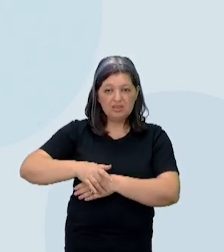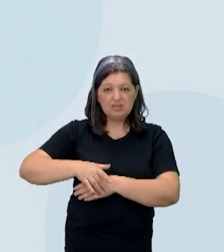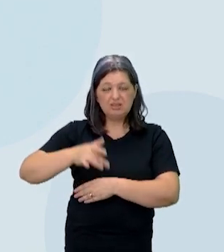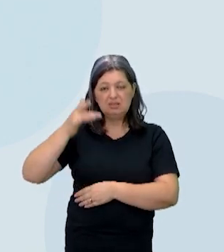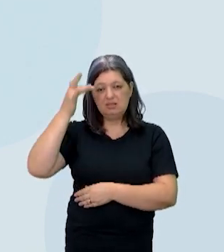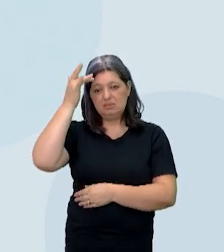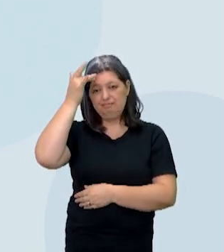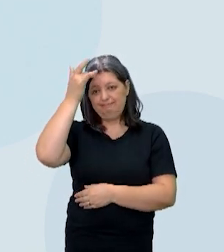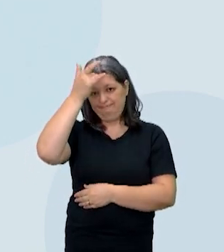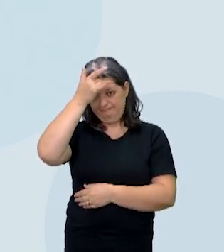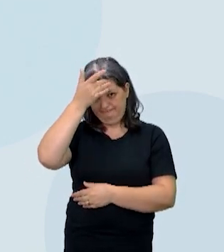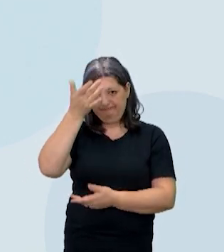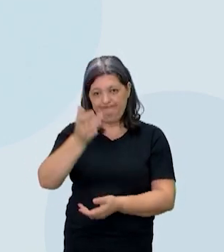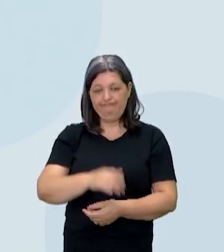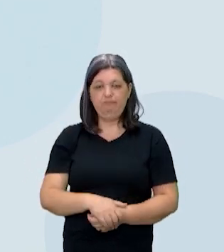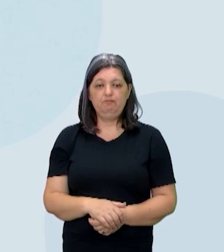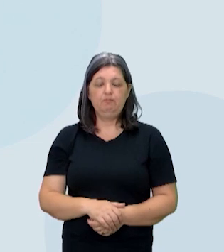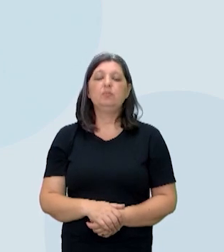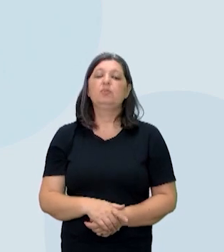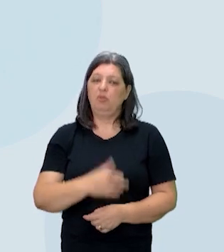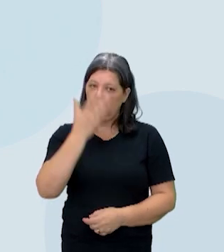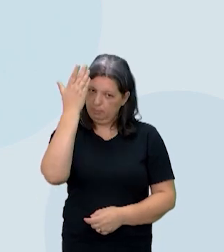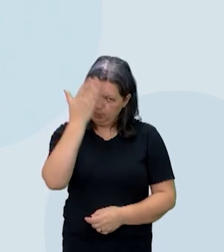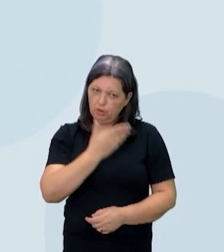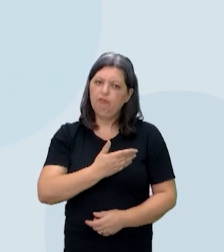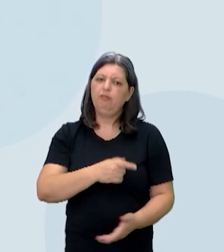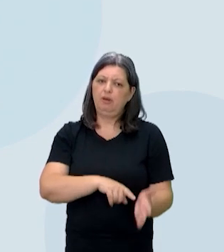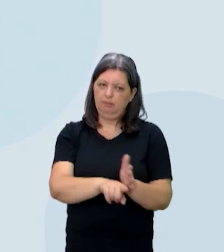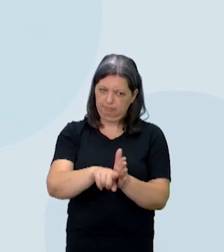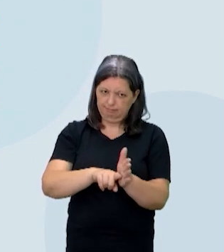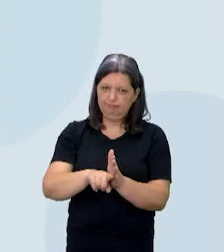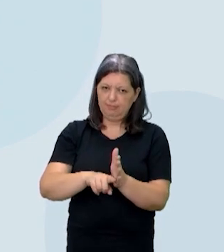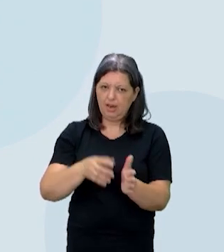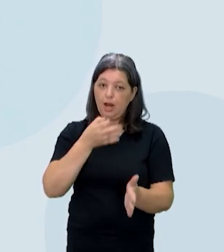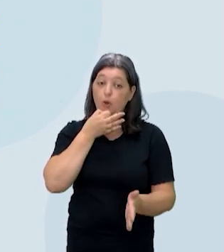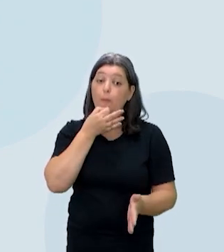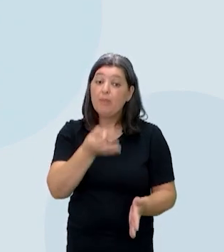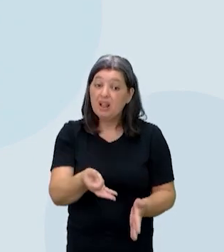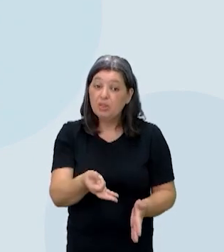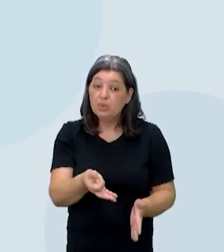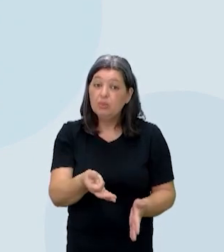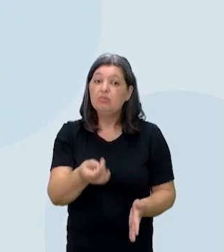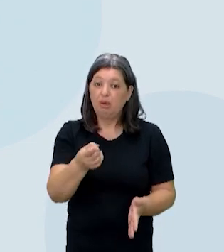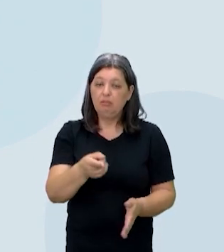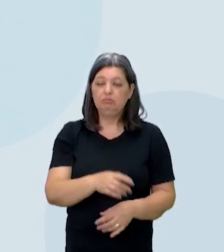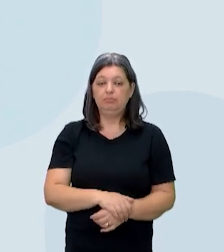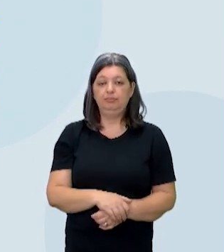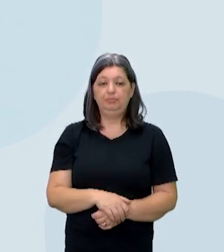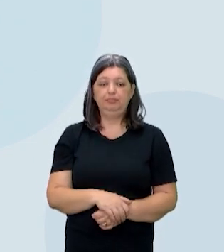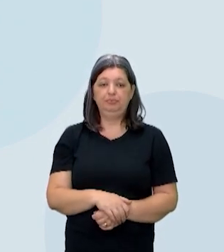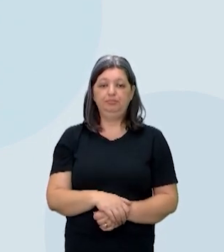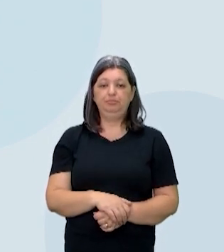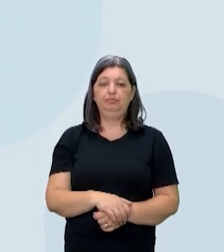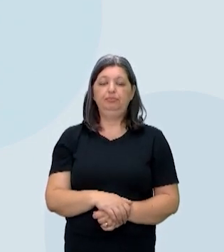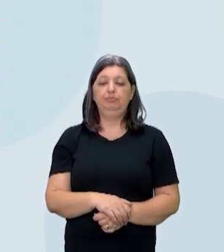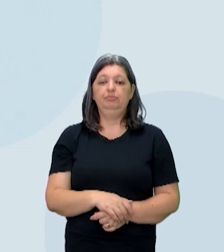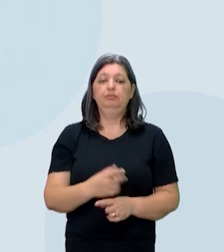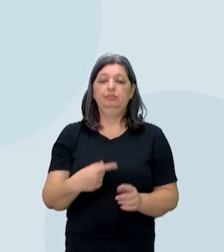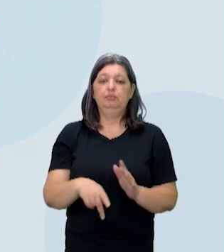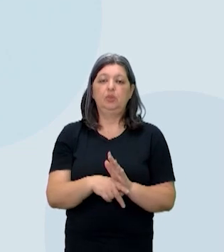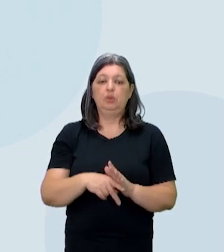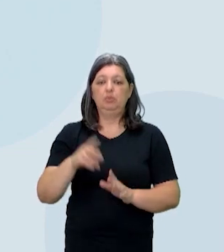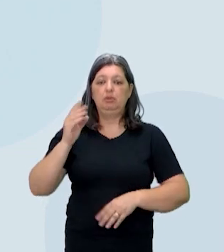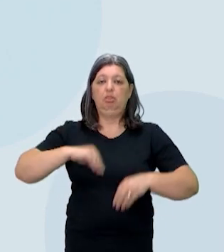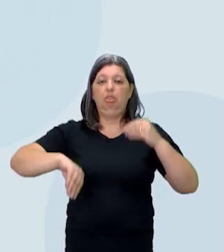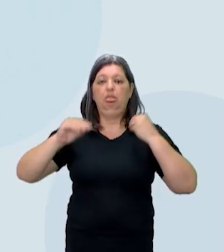as mais afetadas e vai provar com dados, aí vem a argumentação, né? Então, olha lá no texto, lá em vermelho, ó, a depressão